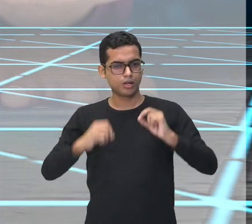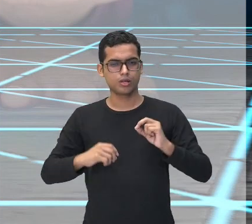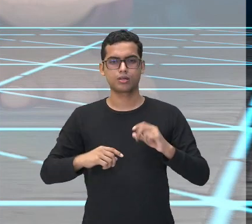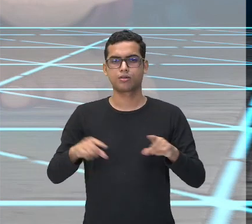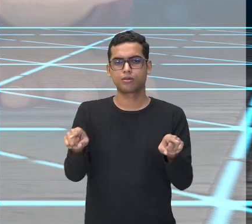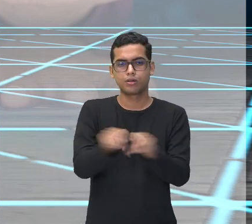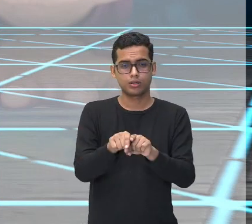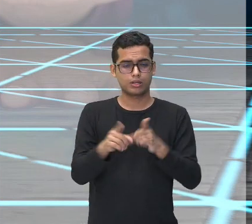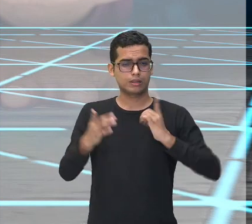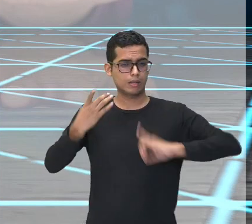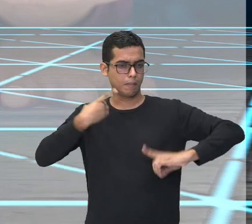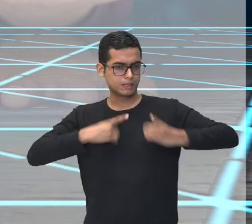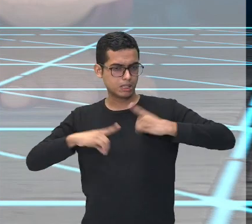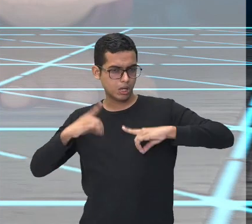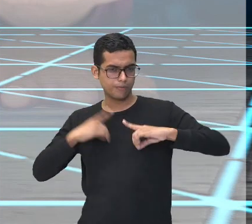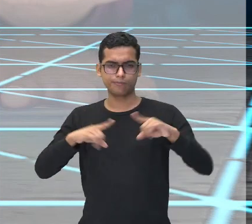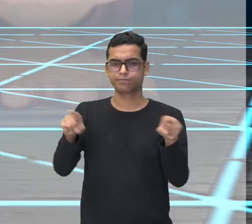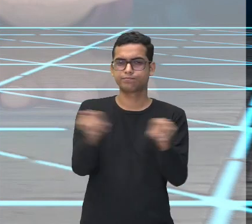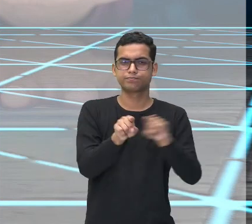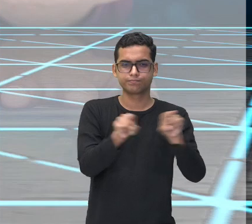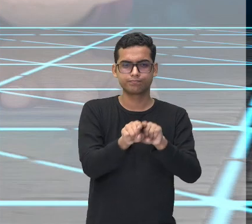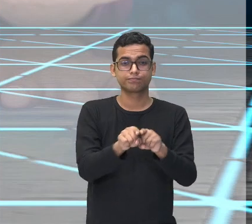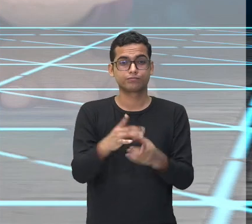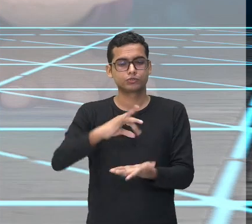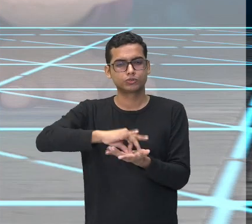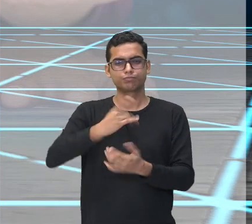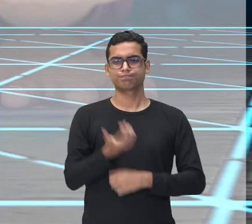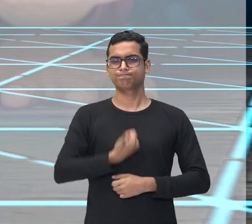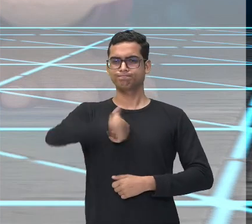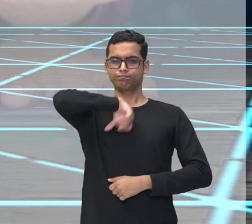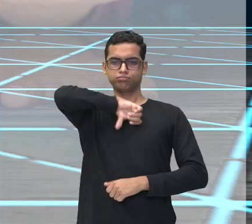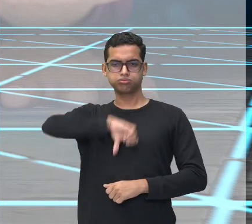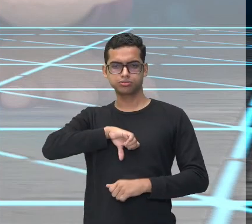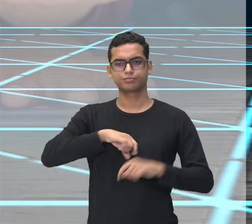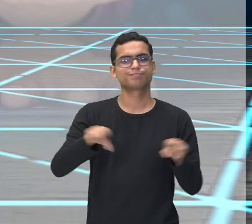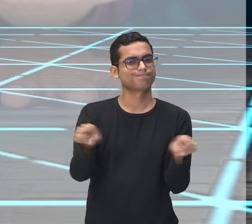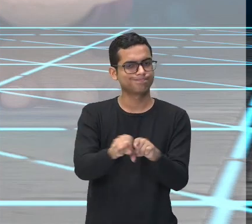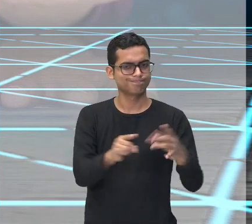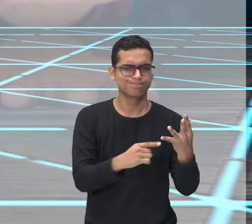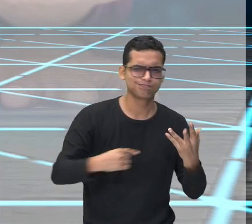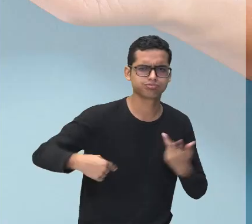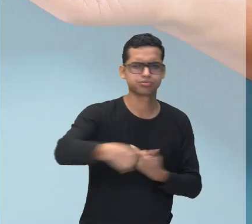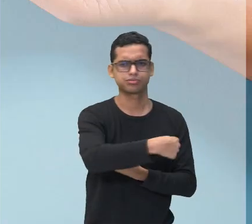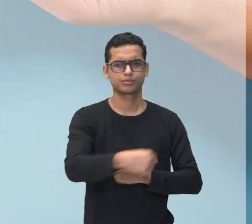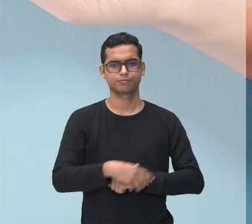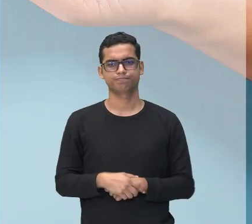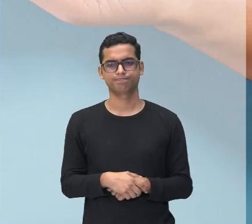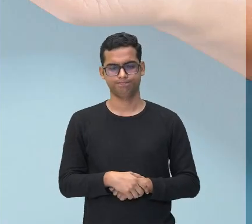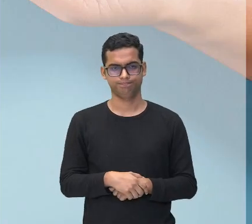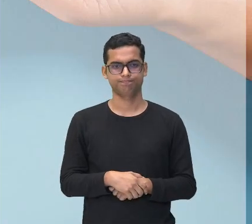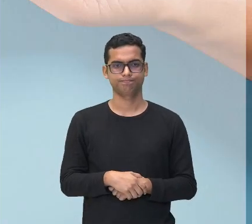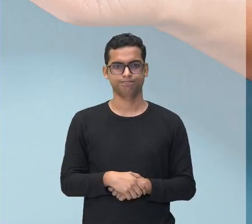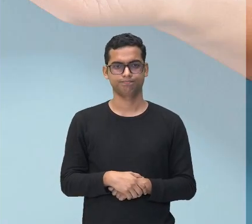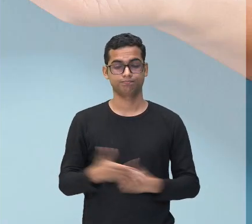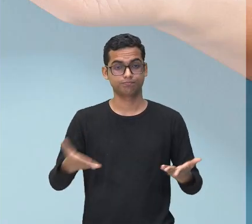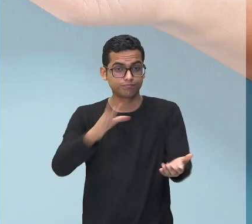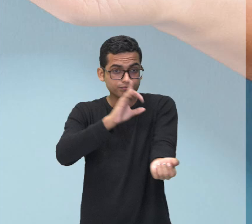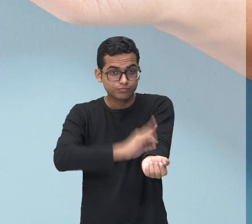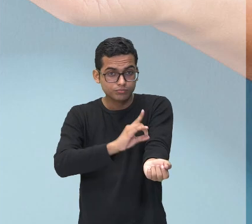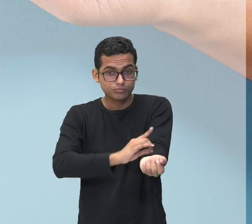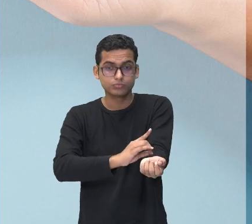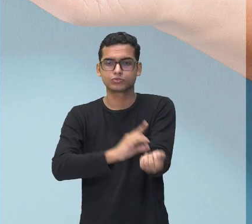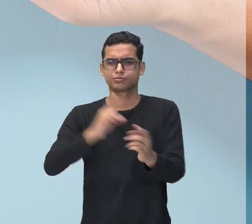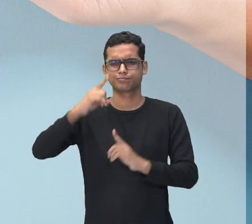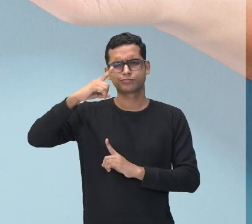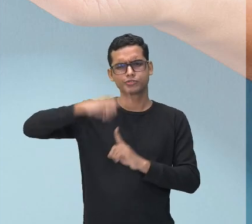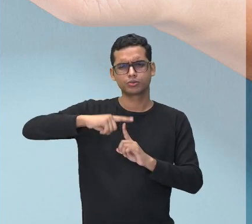relacionadas ao sedentarismo, né, iniciando ali na obesidade, nós vamos ver sobre a diabetes tipo 2. A diabetes tipo 2